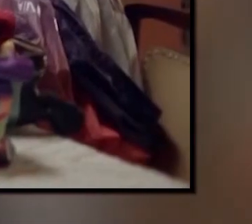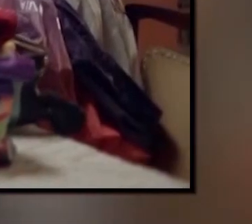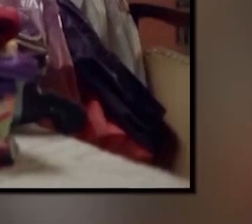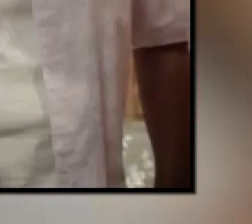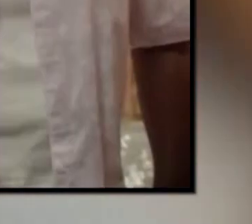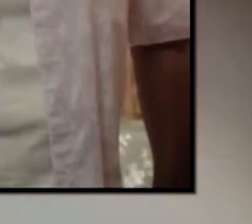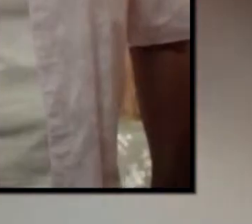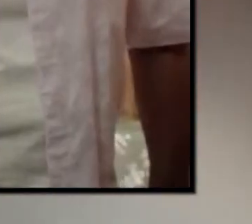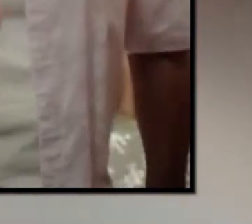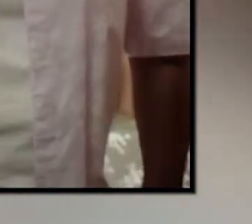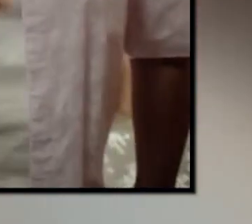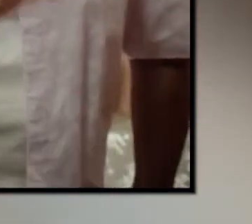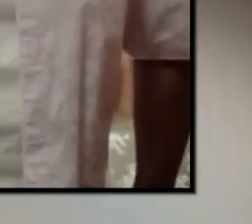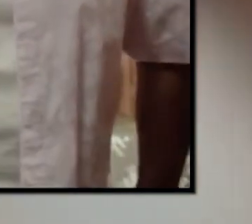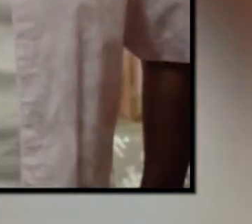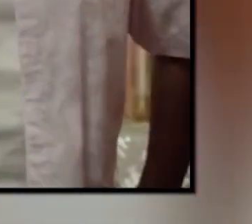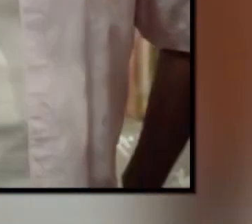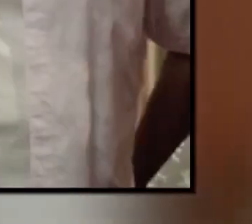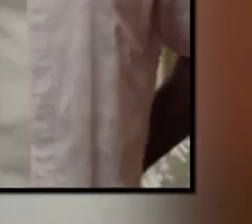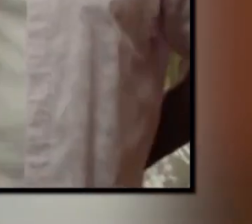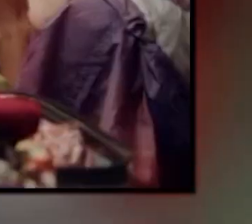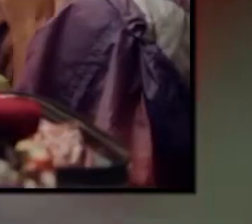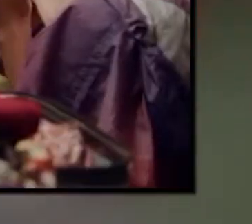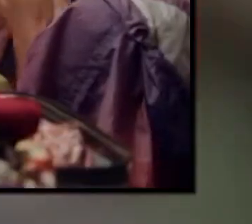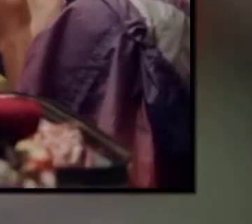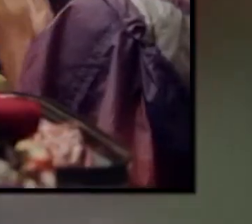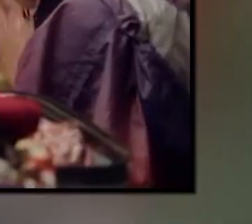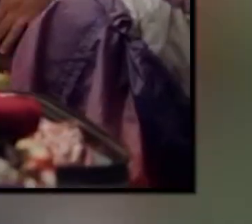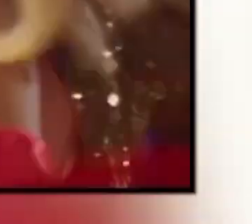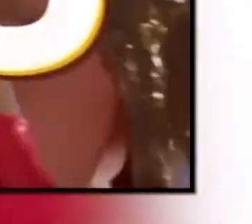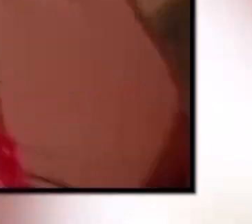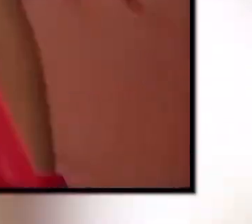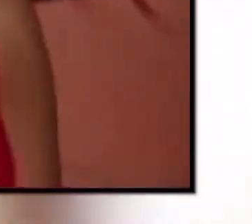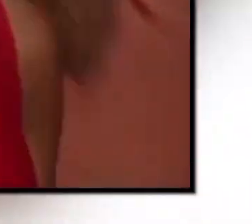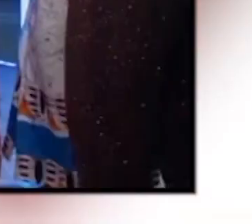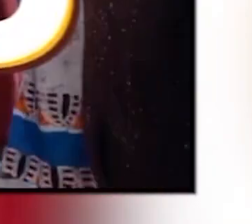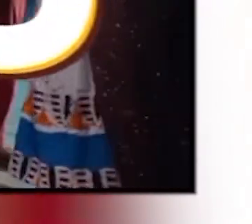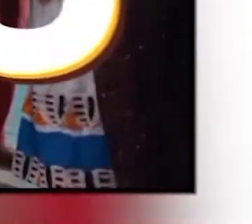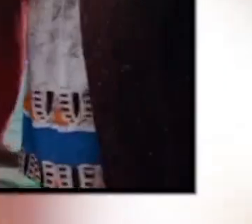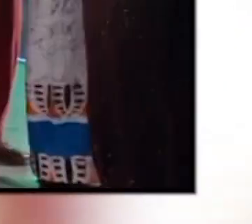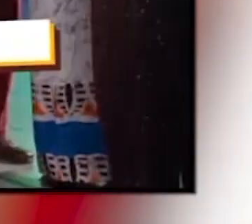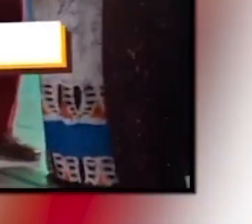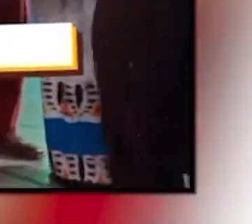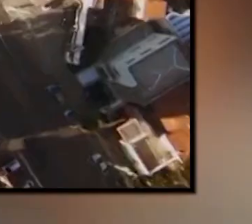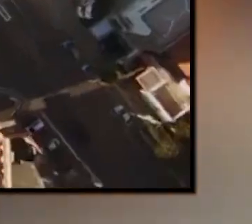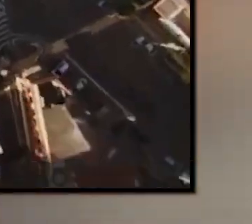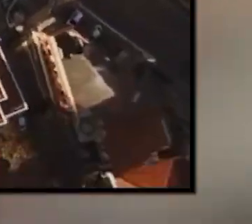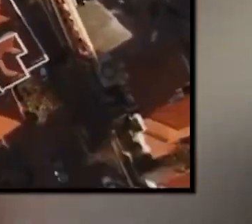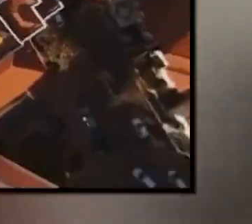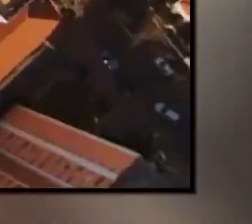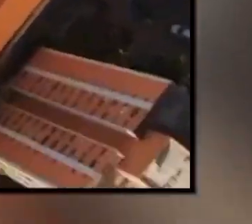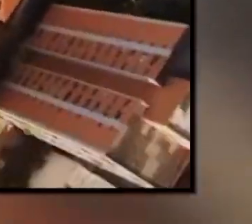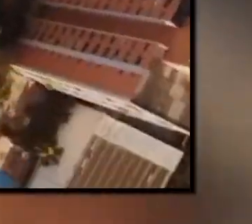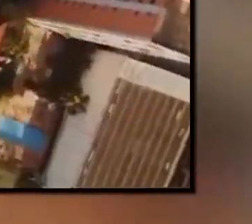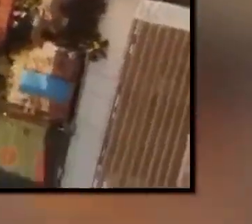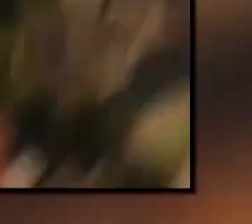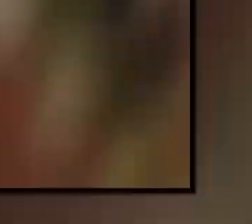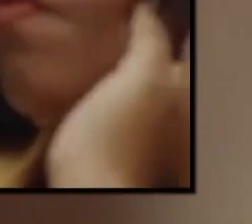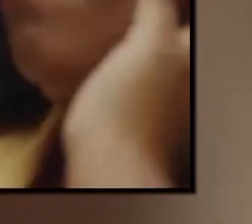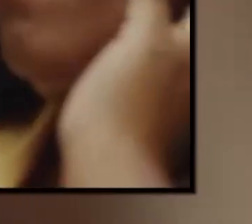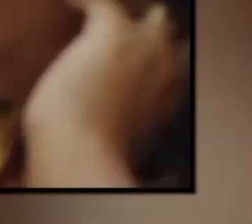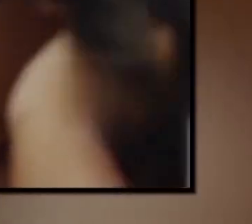é minha mãe, mano. Coisa que a gente entende de barraco de família. Mexeu com um, mexeu com geral. Logo cedo começa